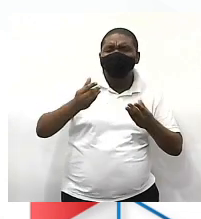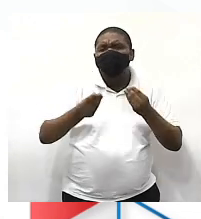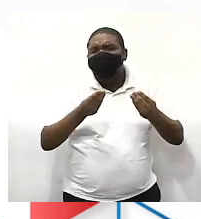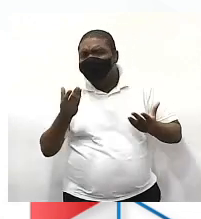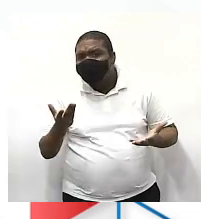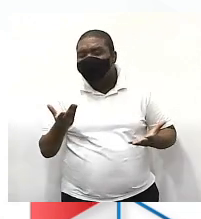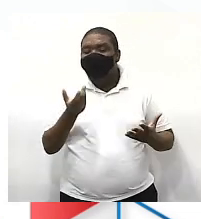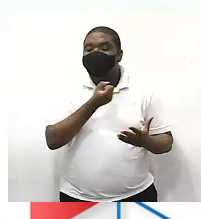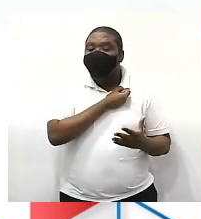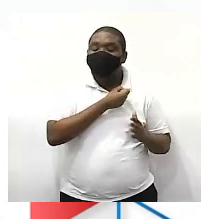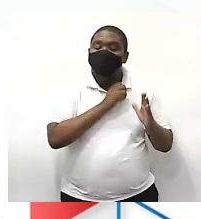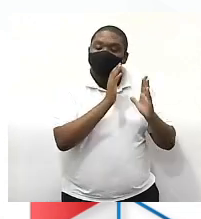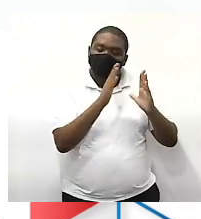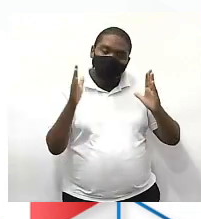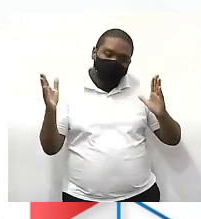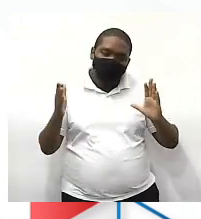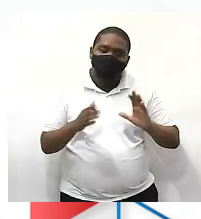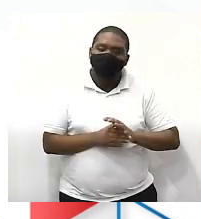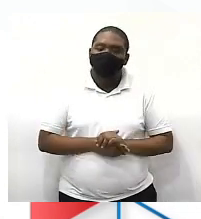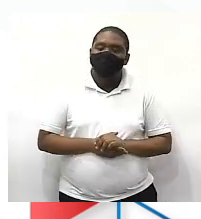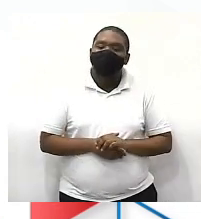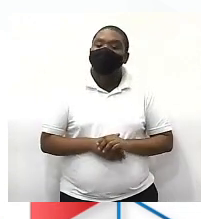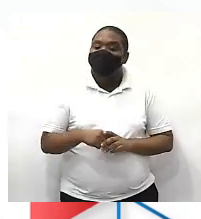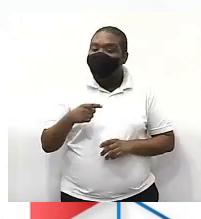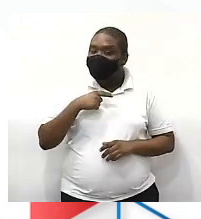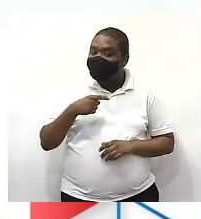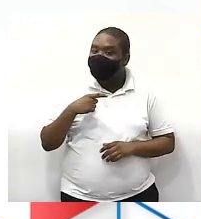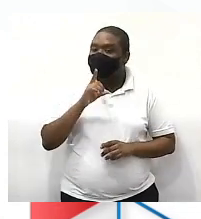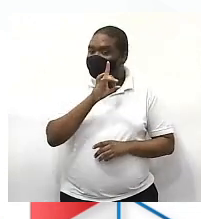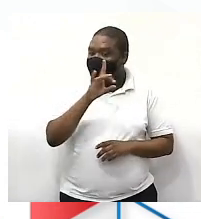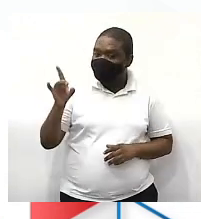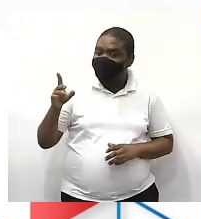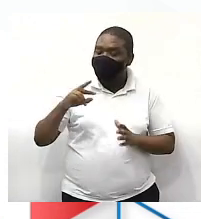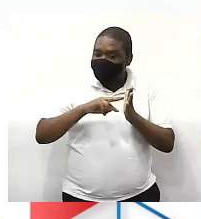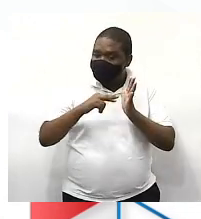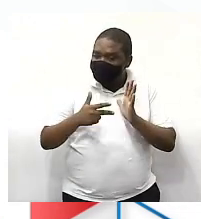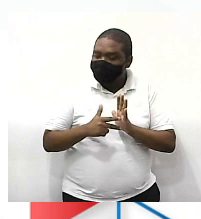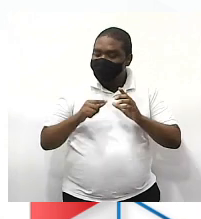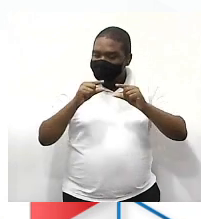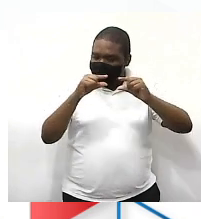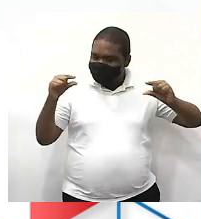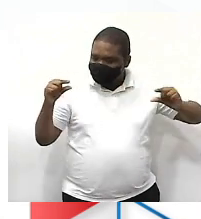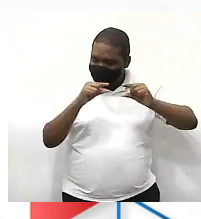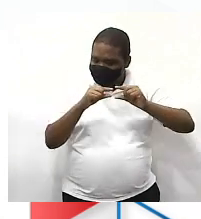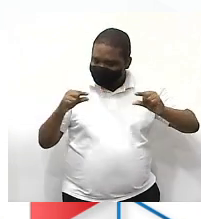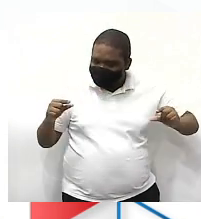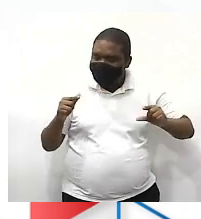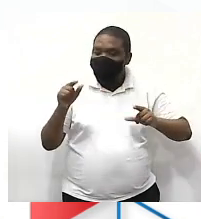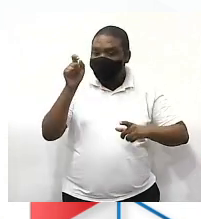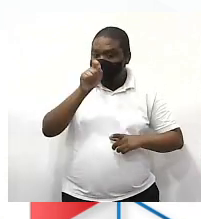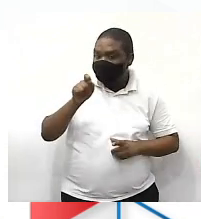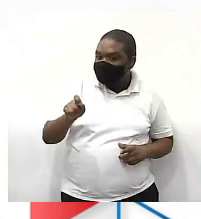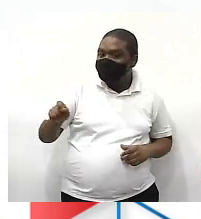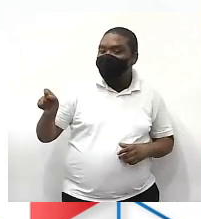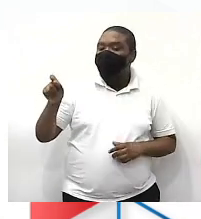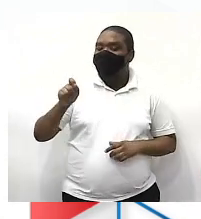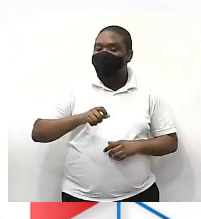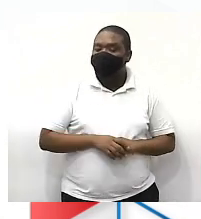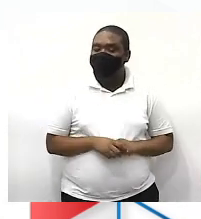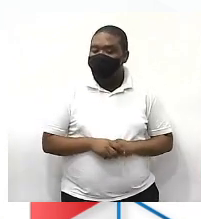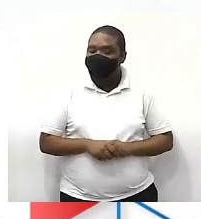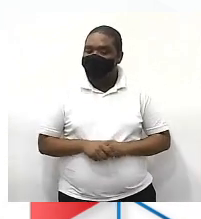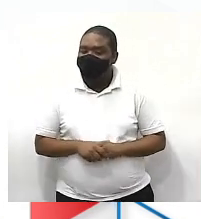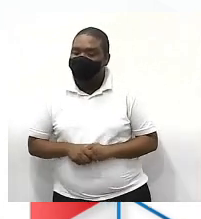na reta numérica, tá? Cada figura representa um segmento de reta. Escreva a fração correspondente aos